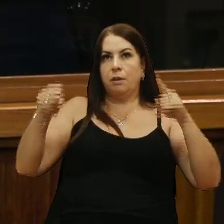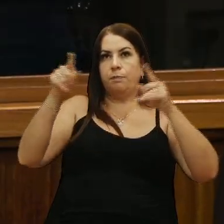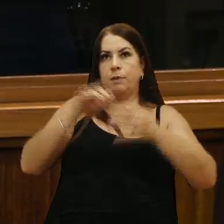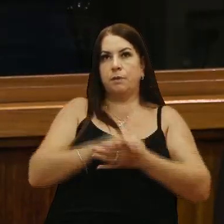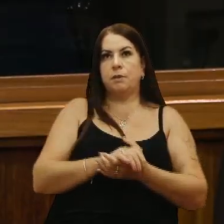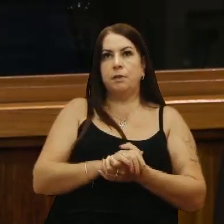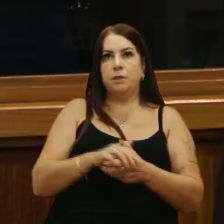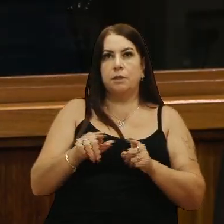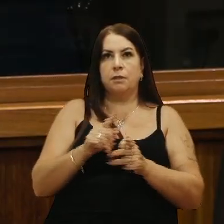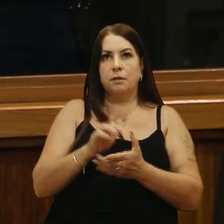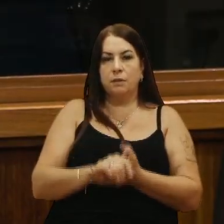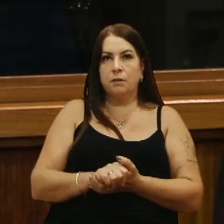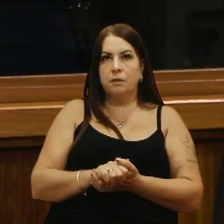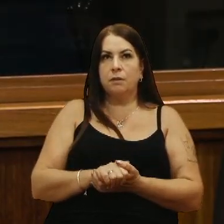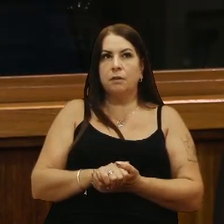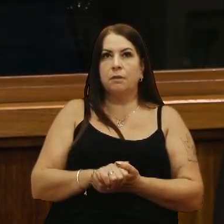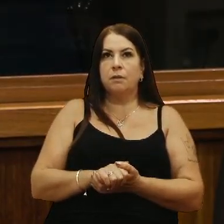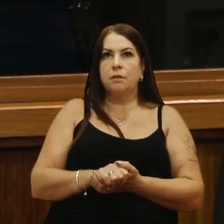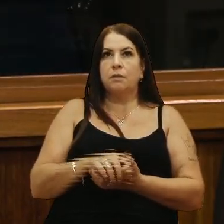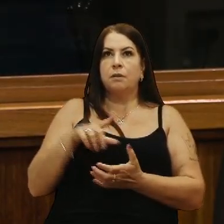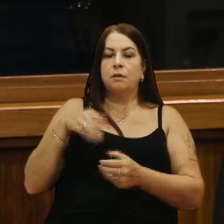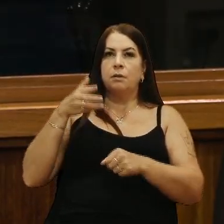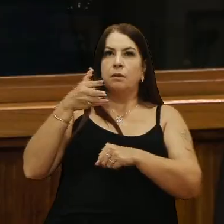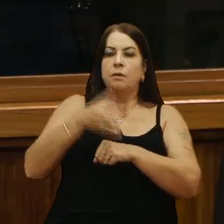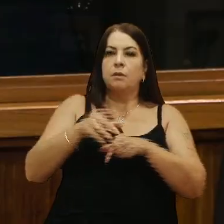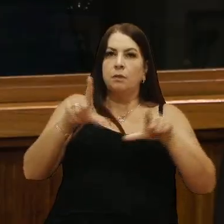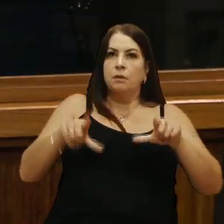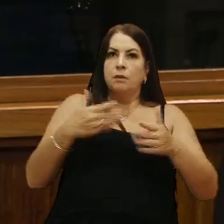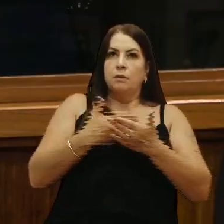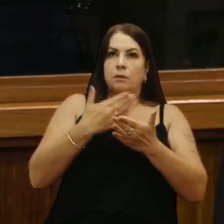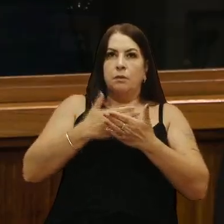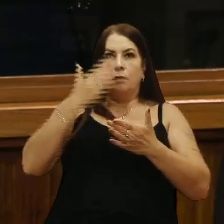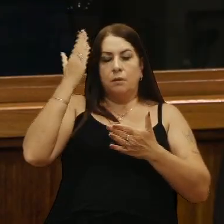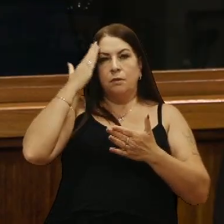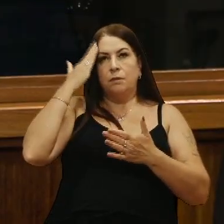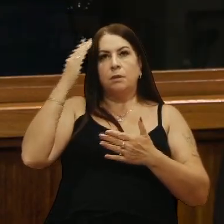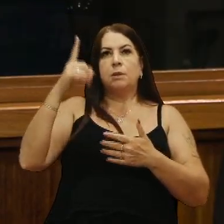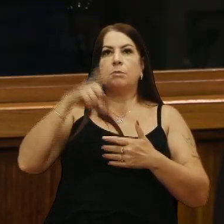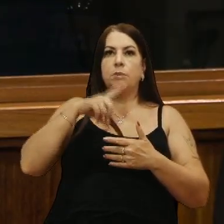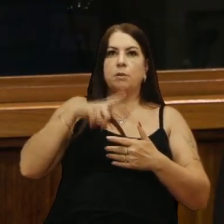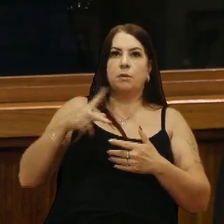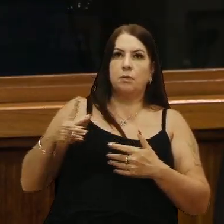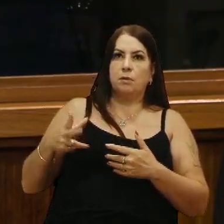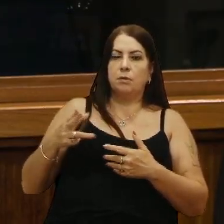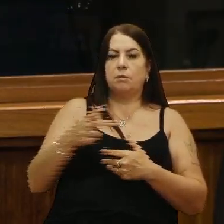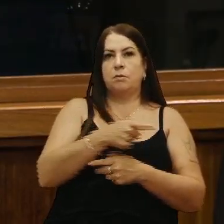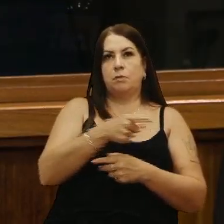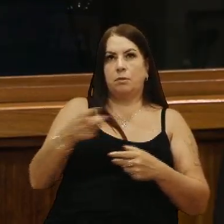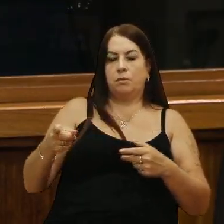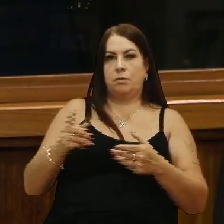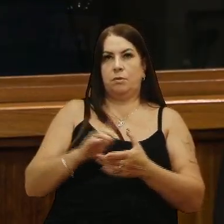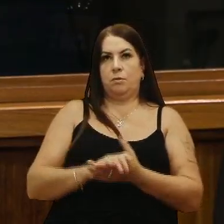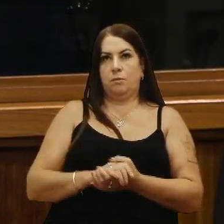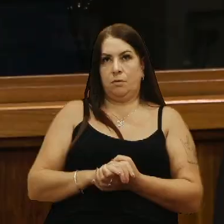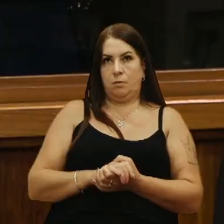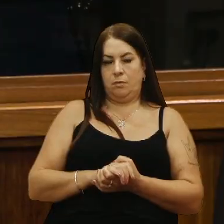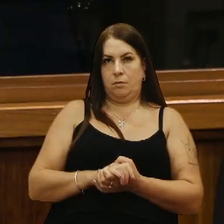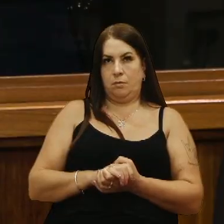metais, mas quem entrou numa sala de aula sabe que existe tesouras,